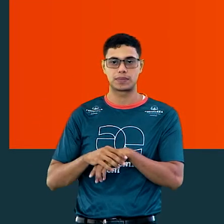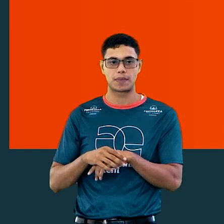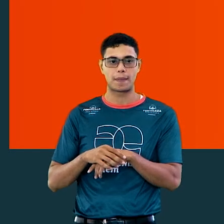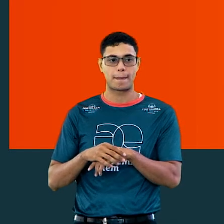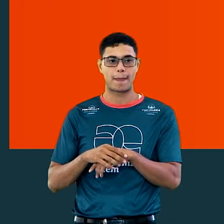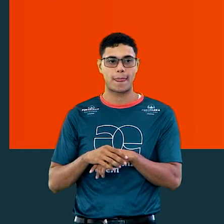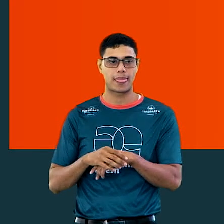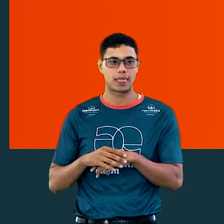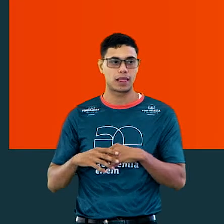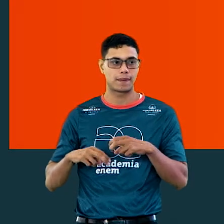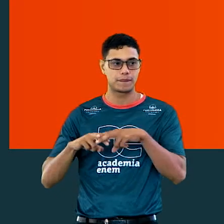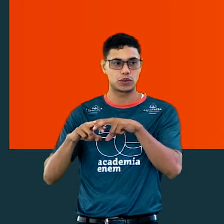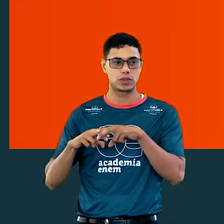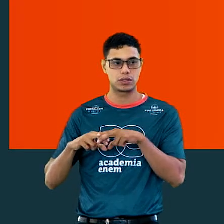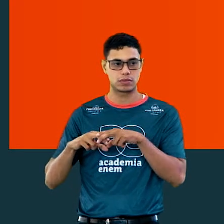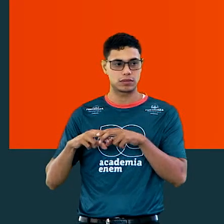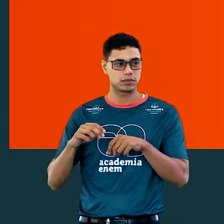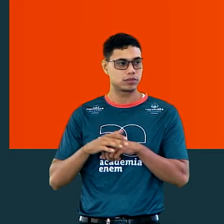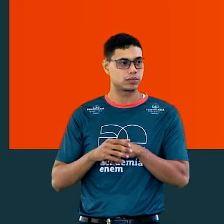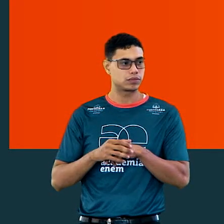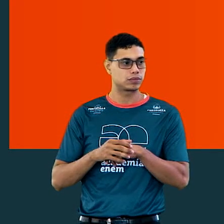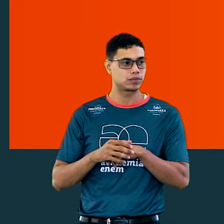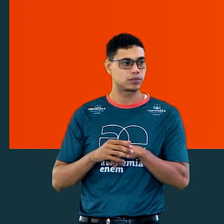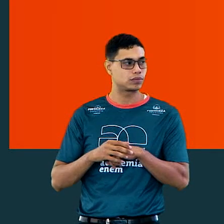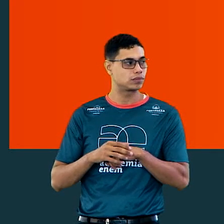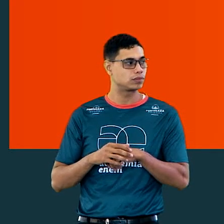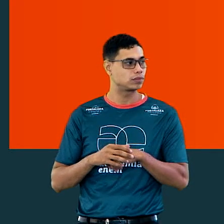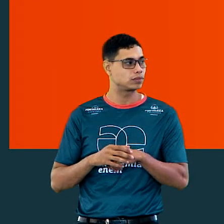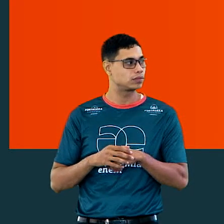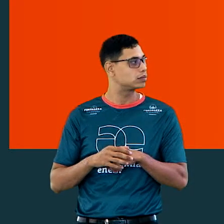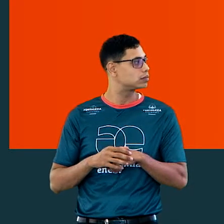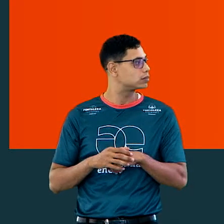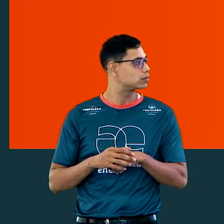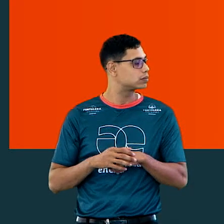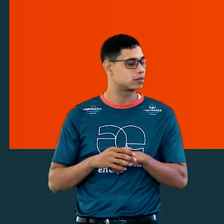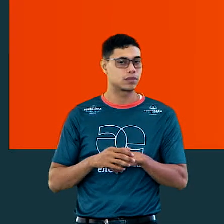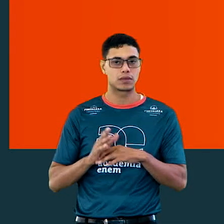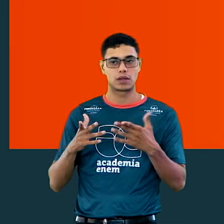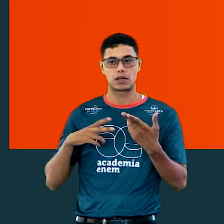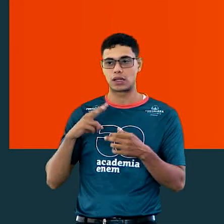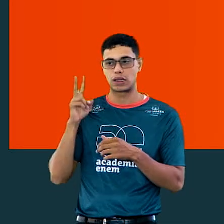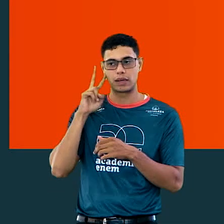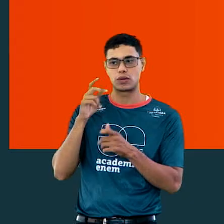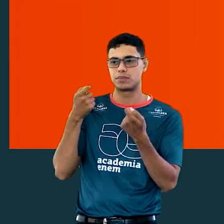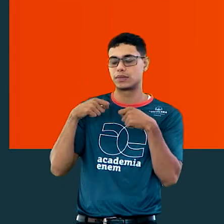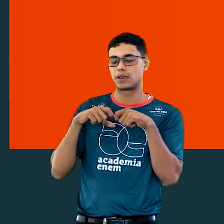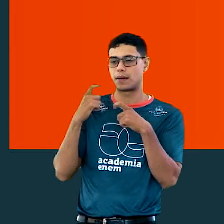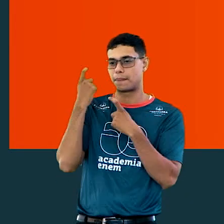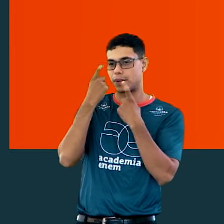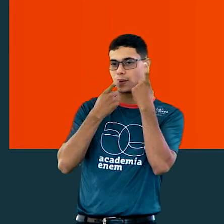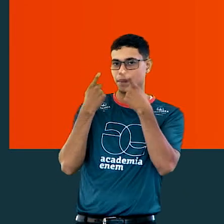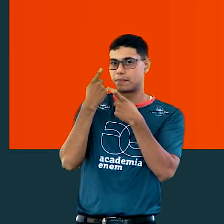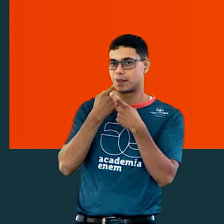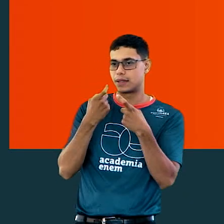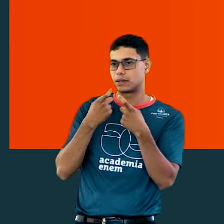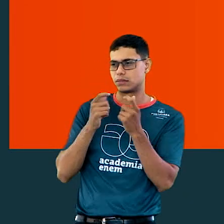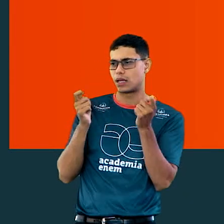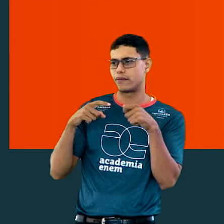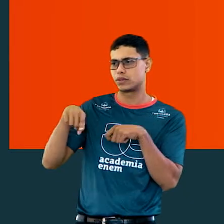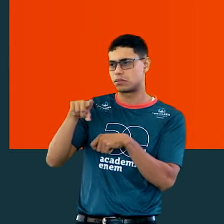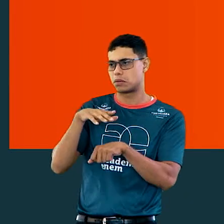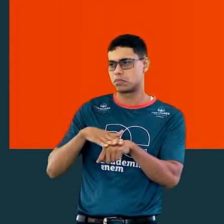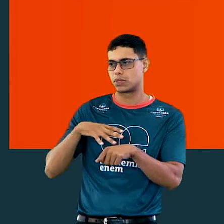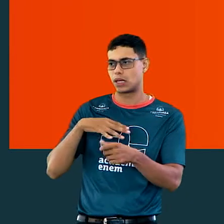nós chegamos, consequentemente... Galera, lembrando que vocês não precisam se preocupar vocês podem ir anotando,